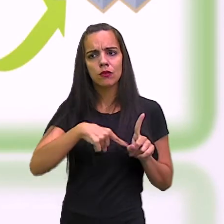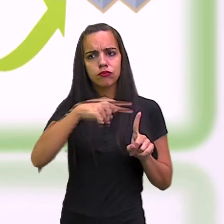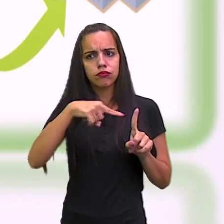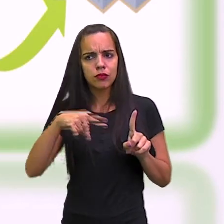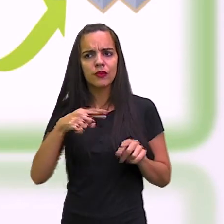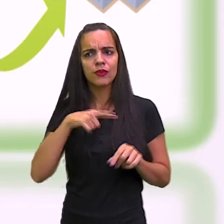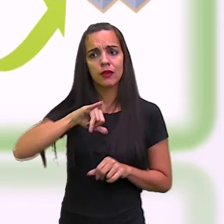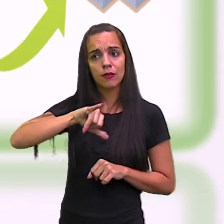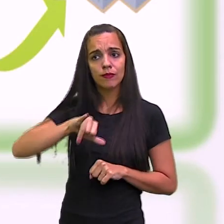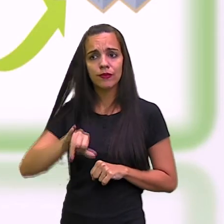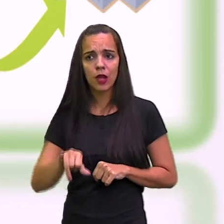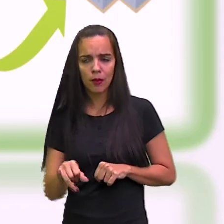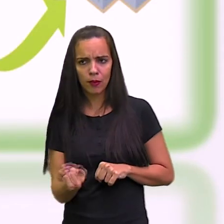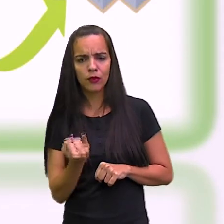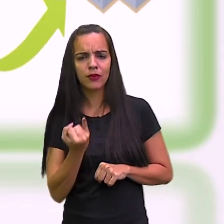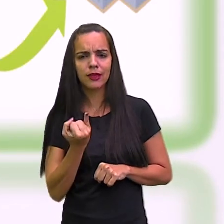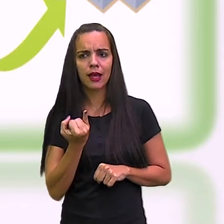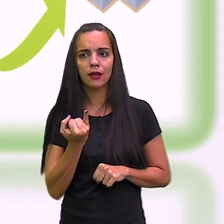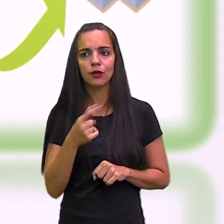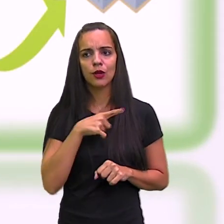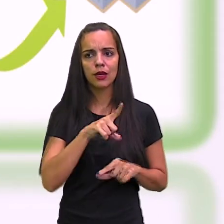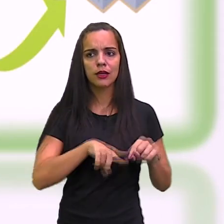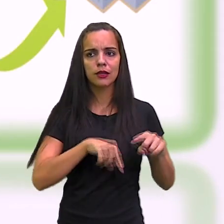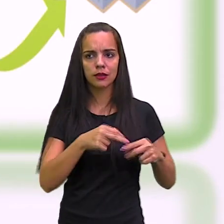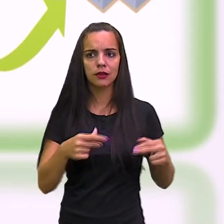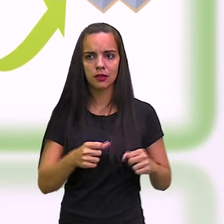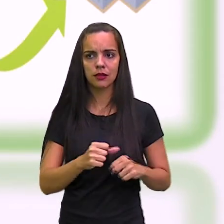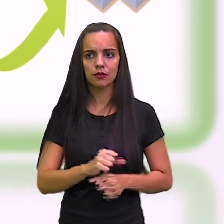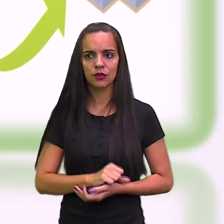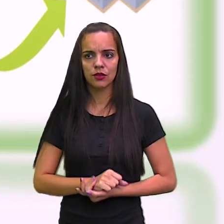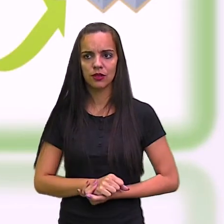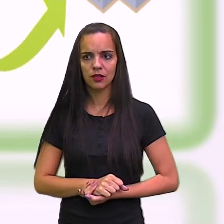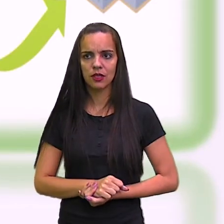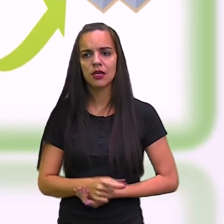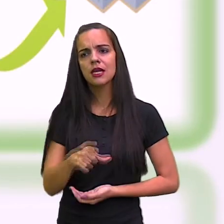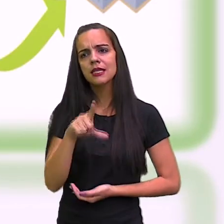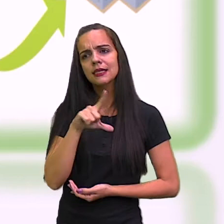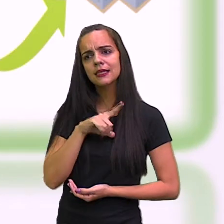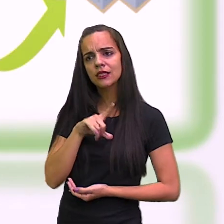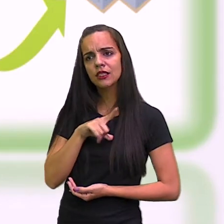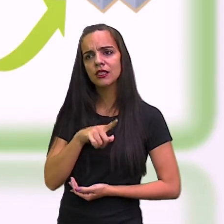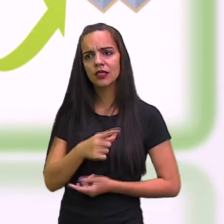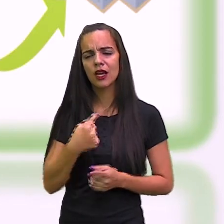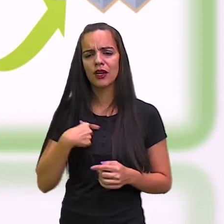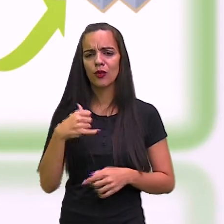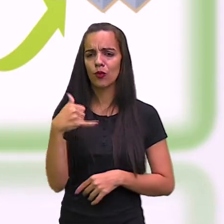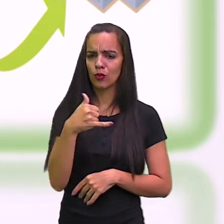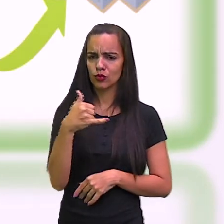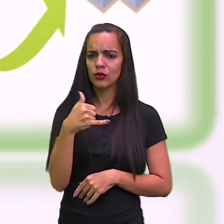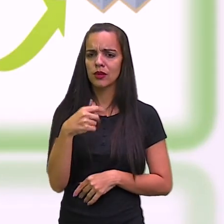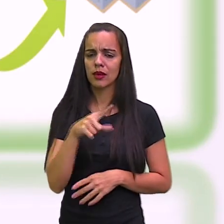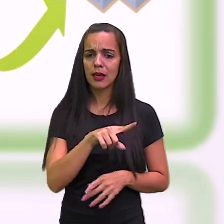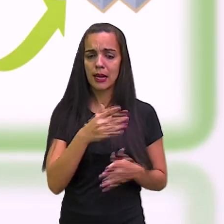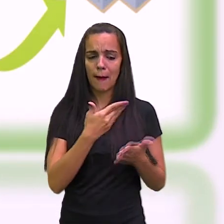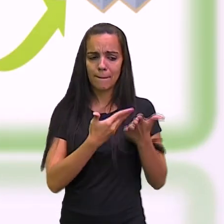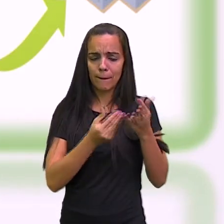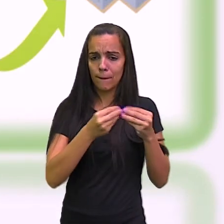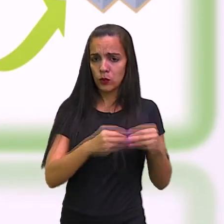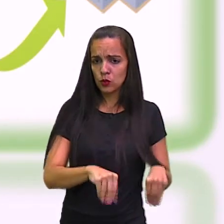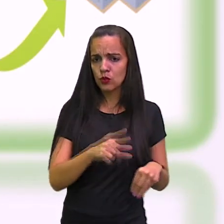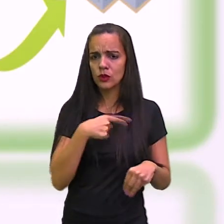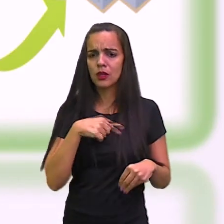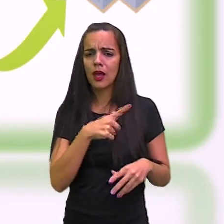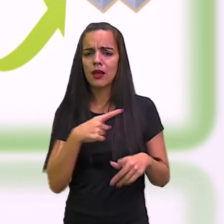dos resíduos, por outro lado, é um ponto negativo da energia de biomassa. O